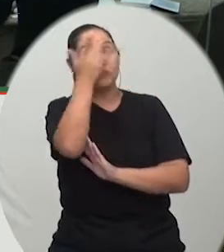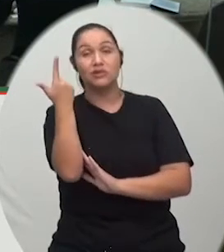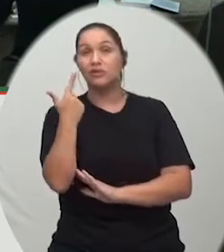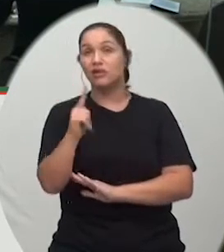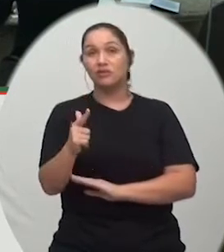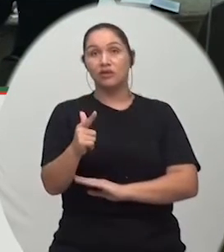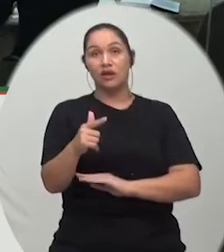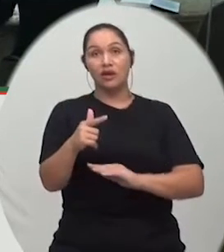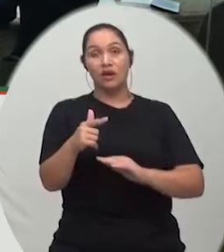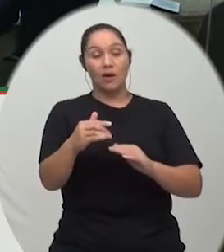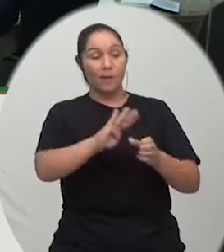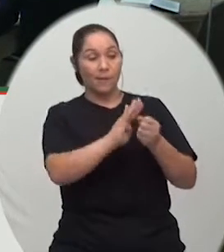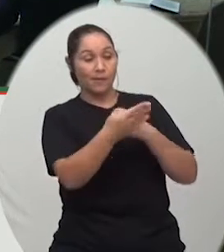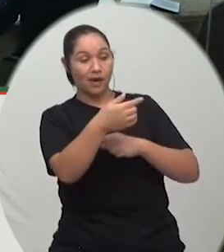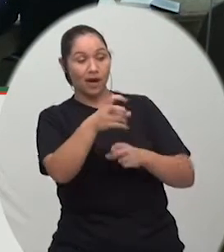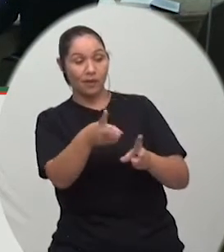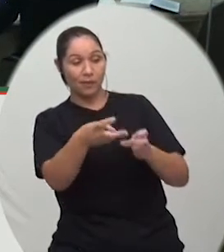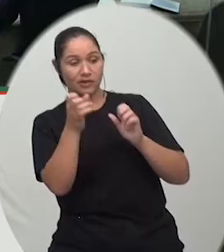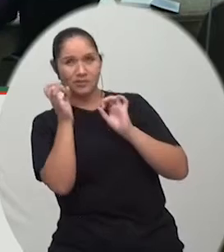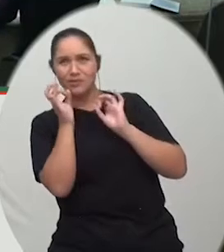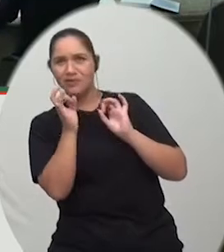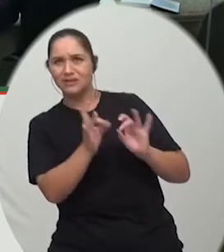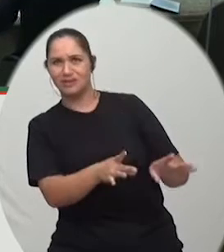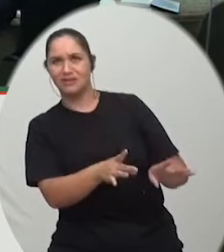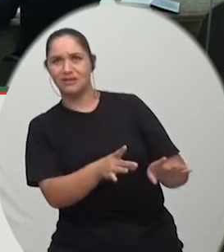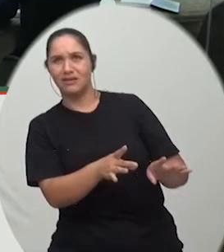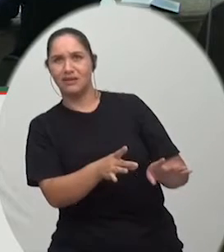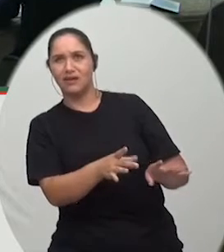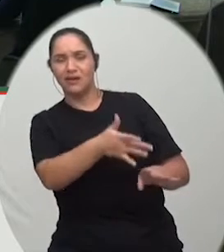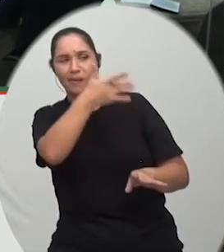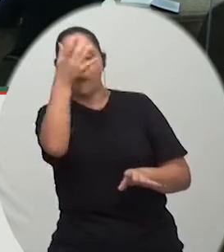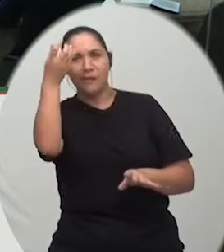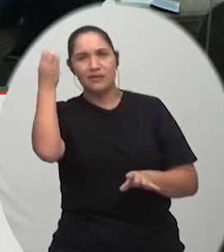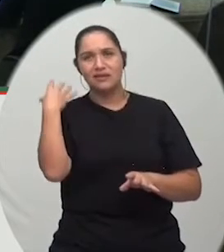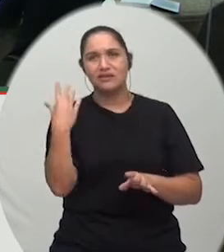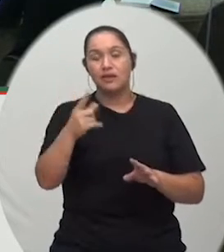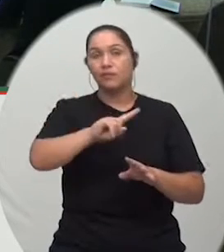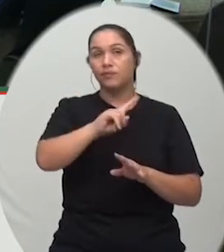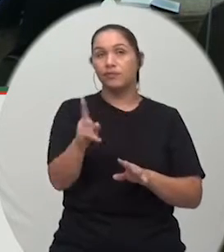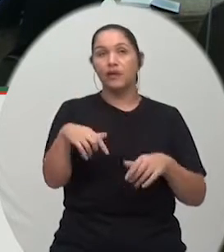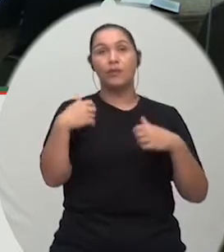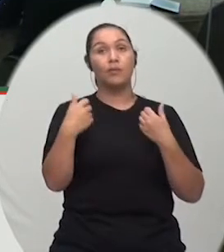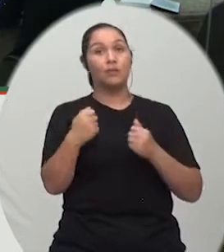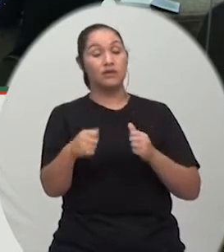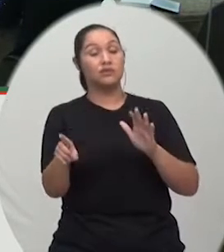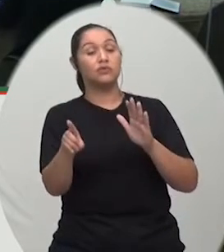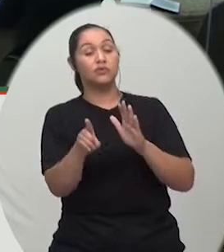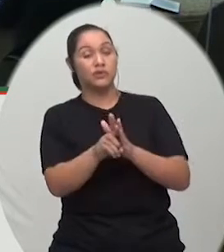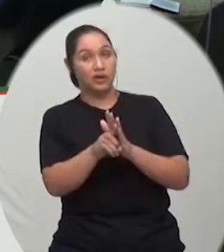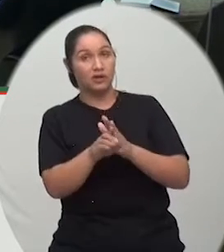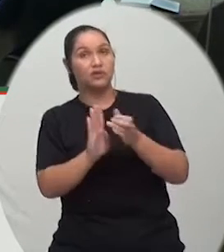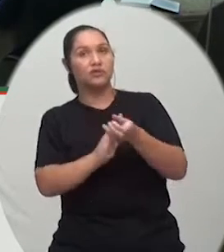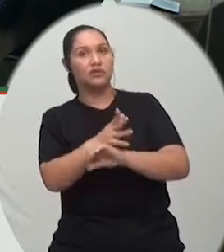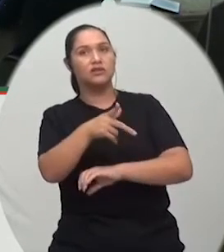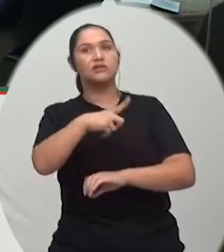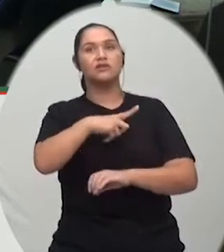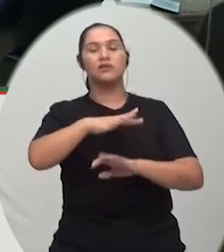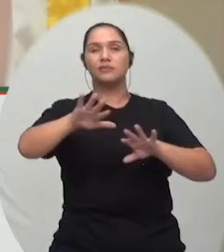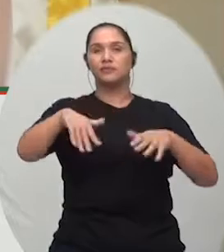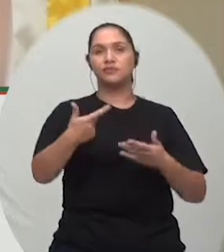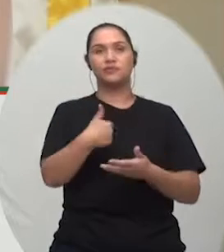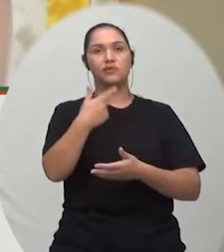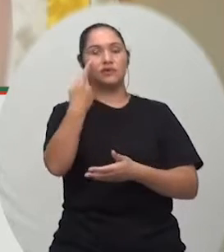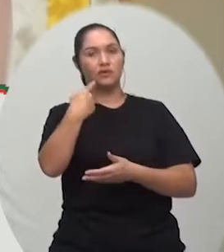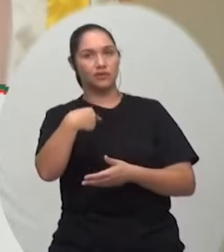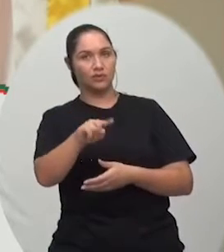que foi esquecido. Então, tive participação na Linha Anta, além de fazer a legalização e a criação dos limites do bairro